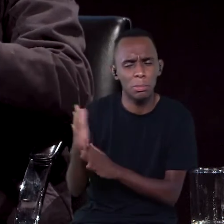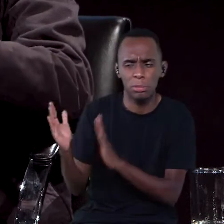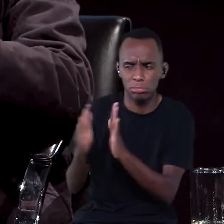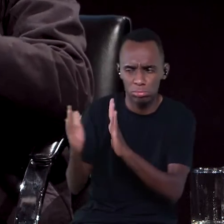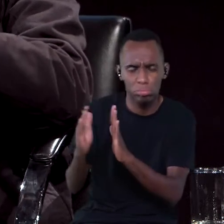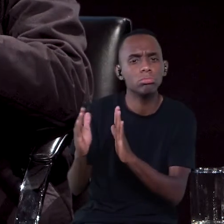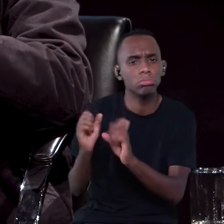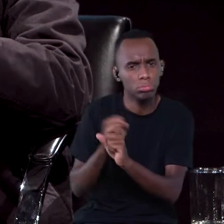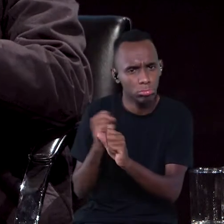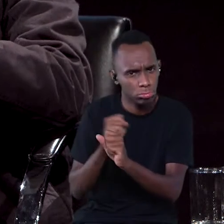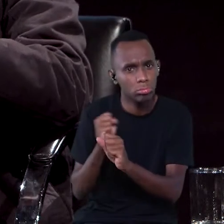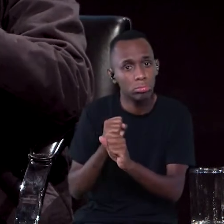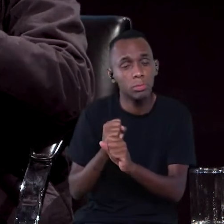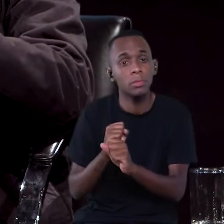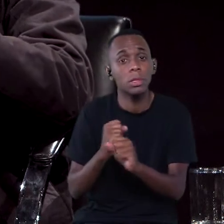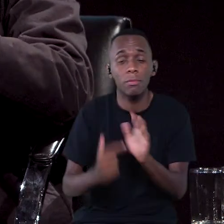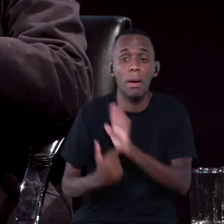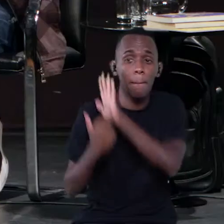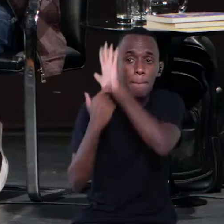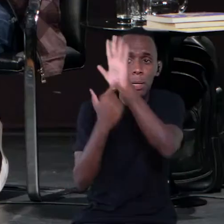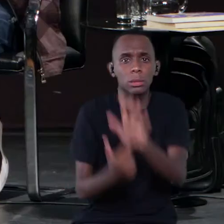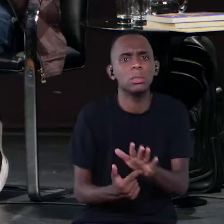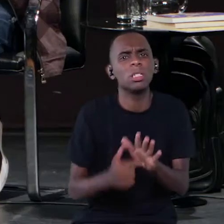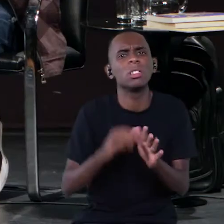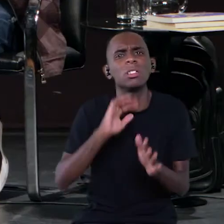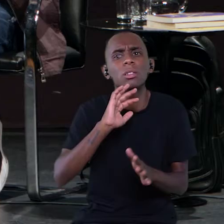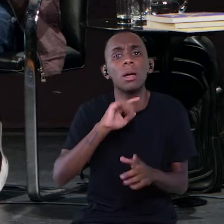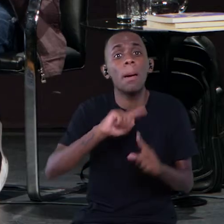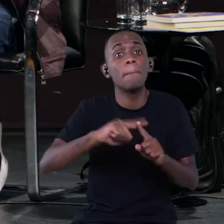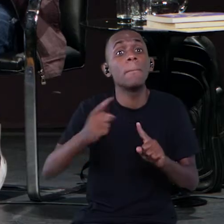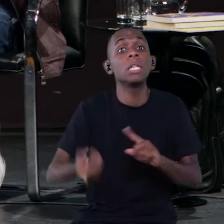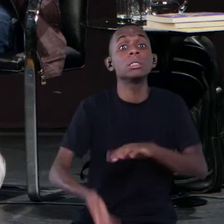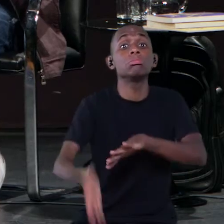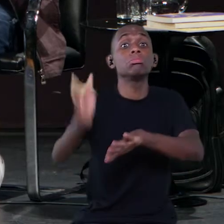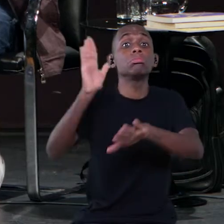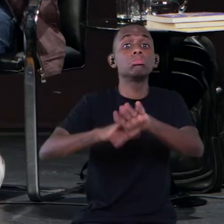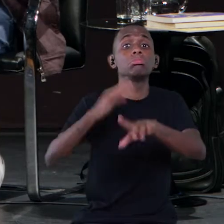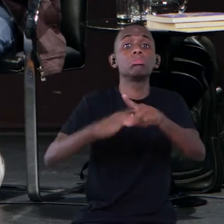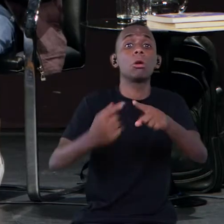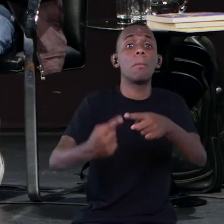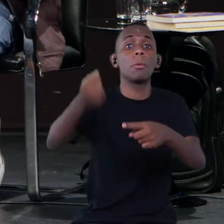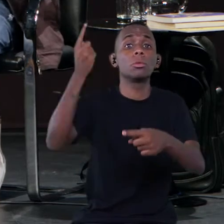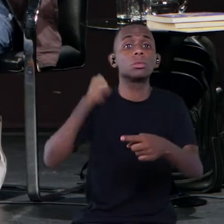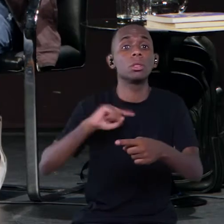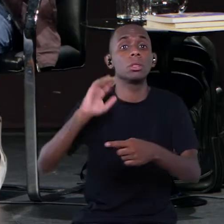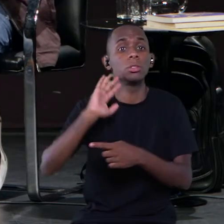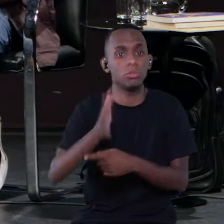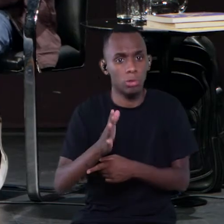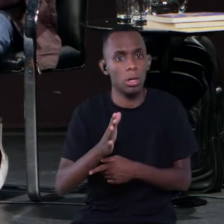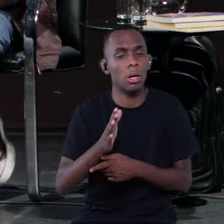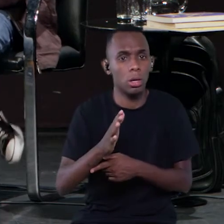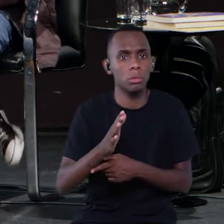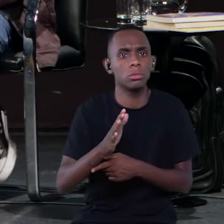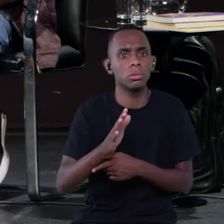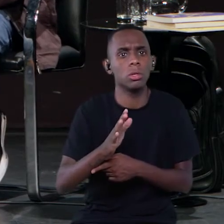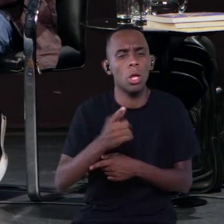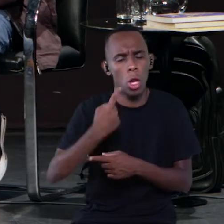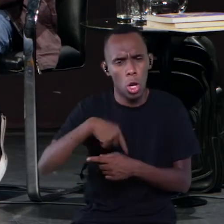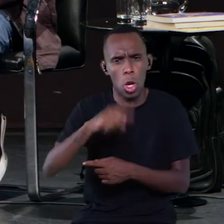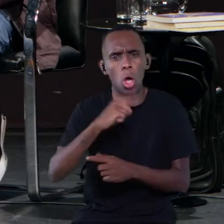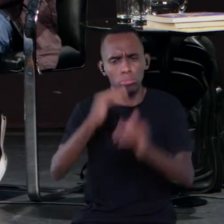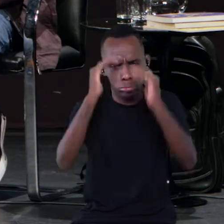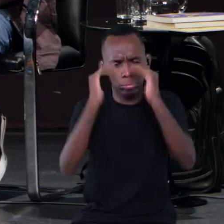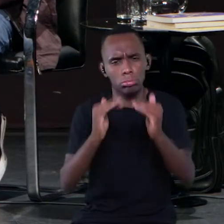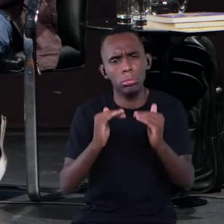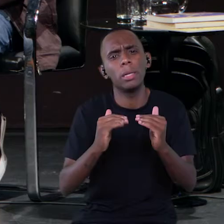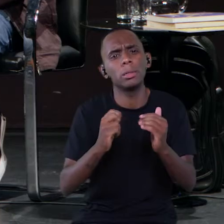década de 90 que vai, de certo modo, dar uma condição... A gente já era lá atrás. Já éramos, né? Na verdade, acho que o ser humano sempre foi muito disciplinar, né? Eu acho